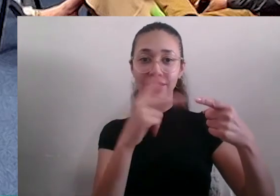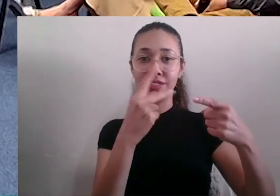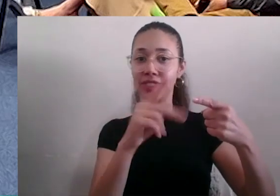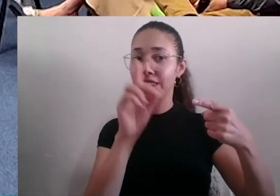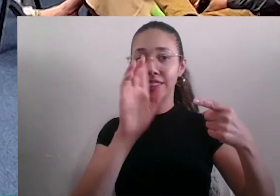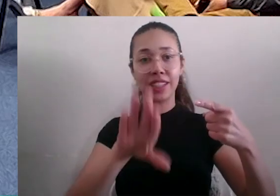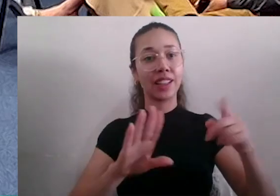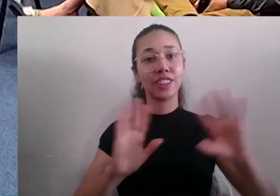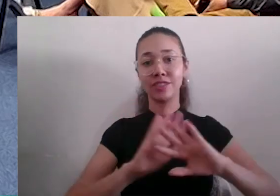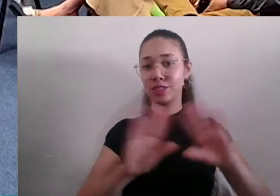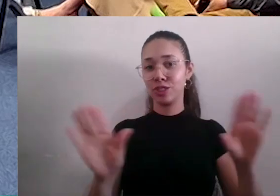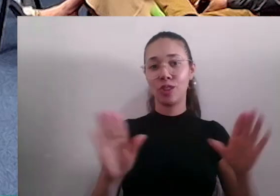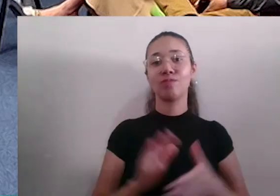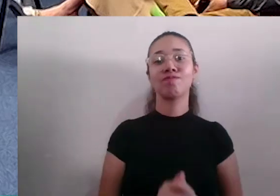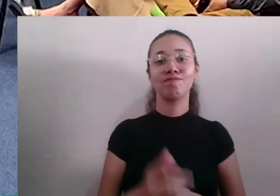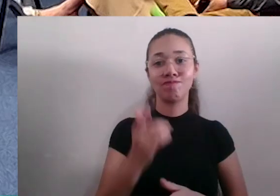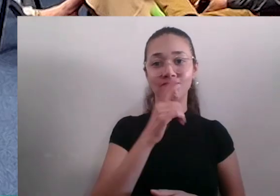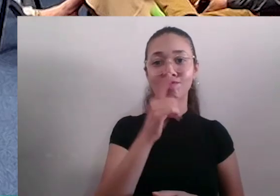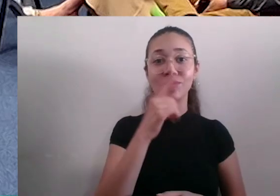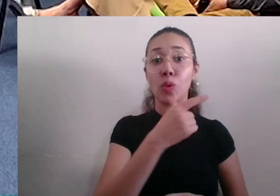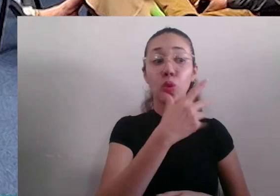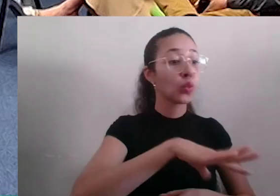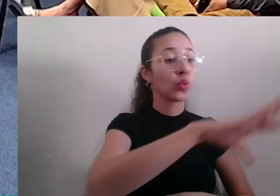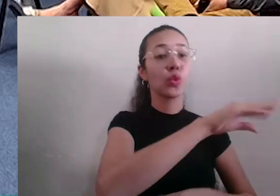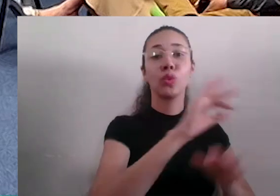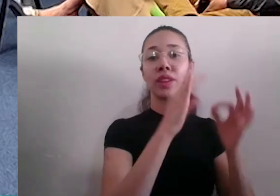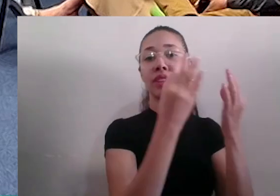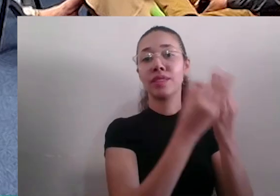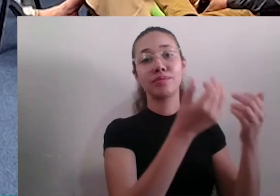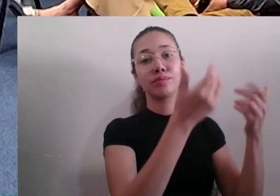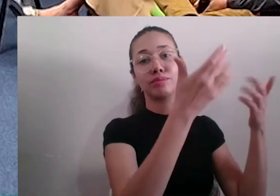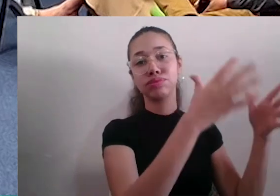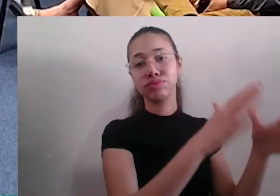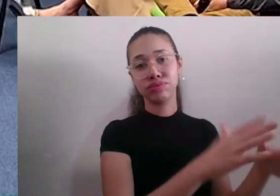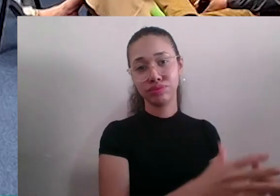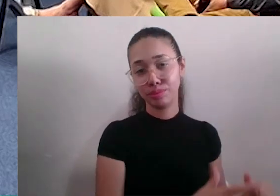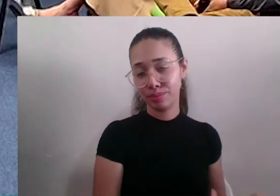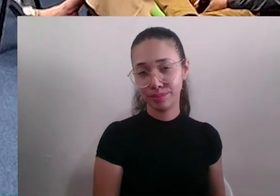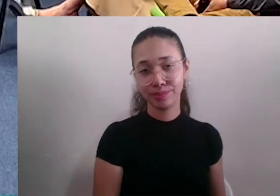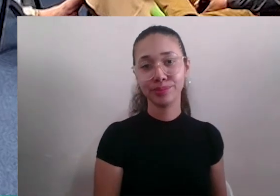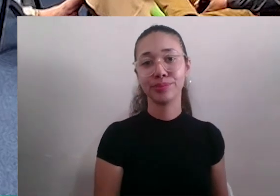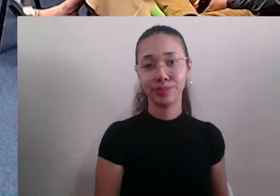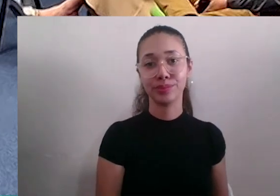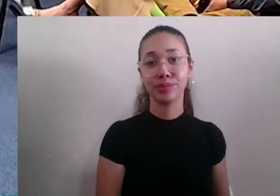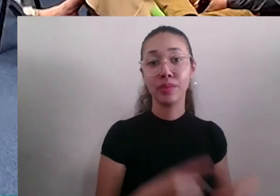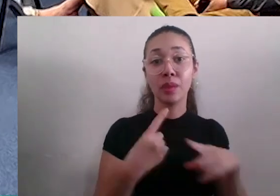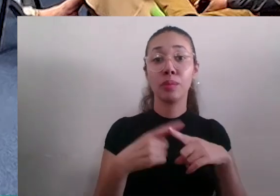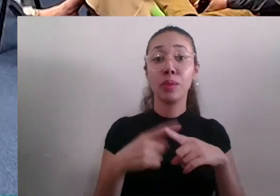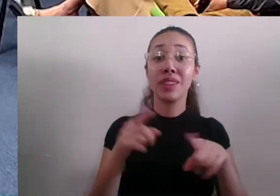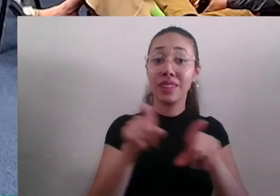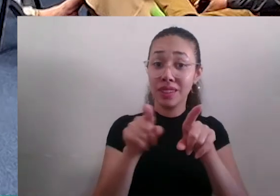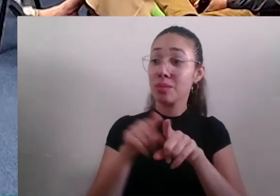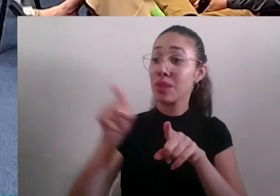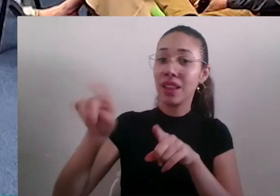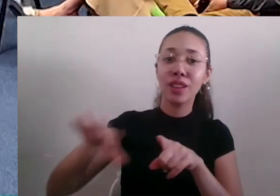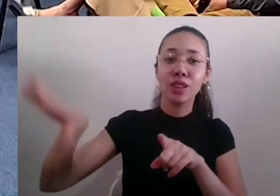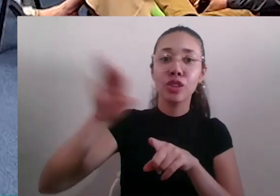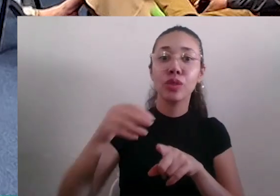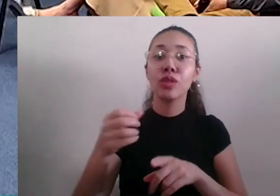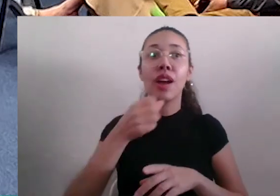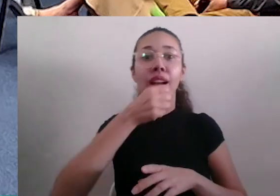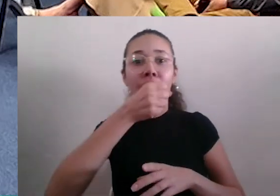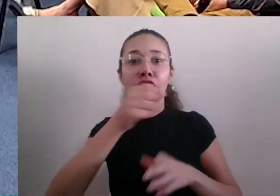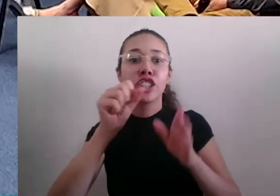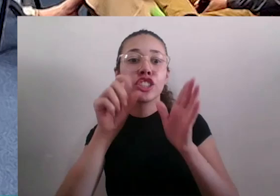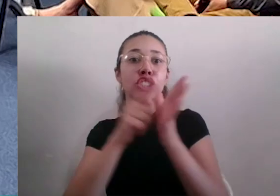destruída não só pelo pelo ato em si do assassinato da Angela mas pelo que a imprensa fez com a Angela entendeu Aí eles